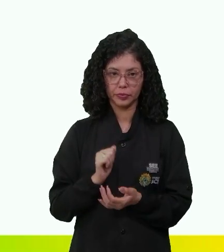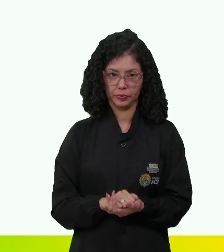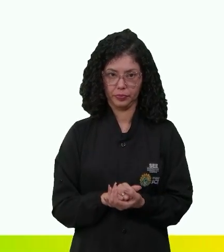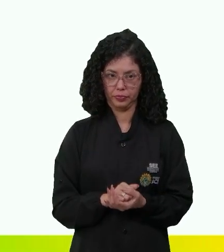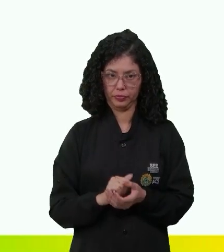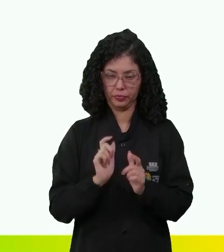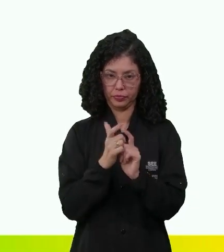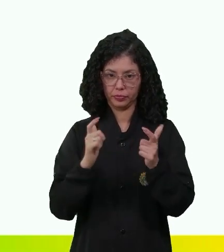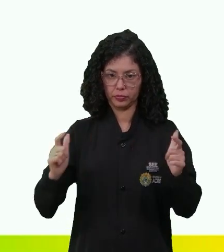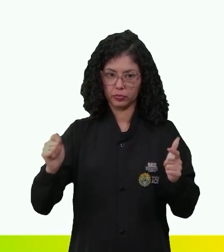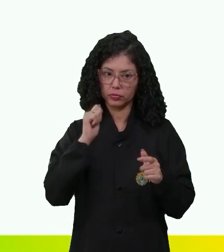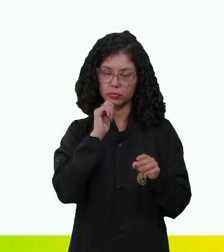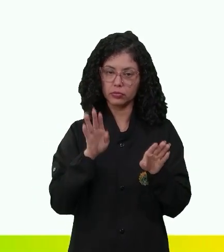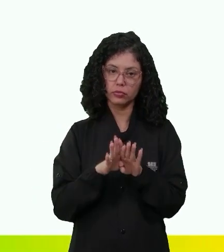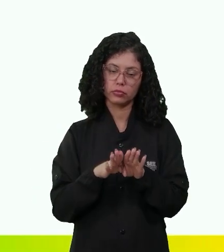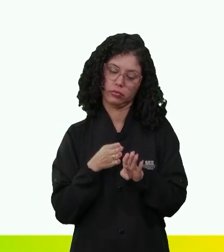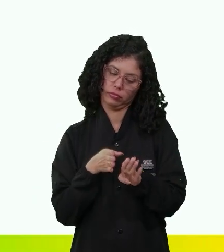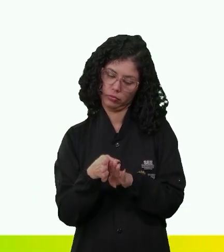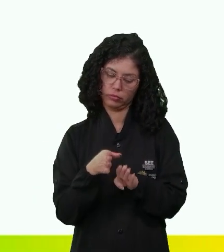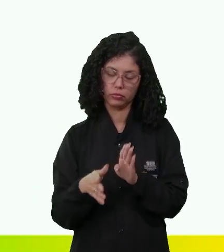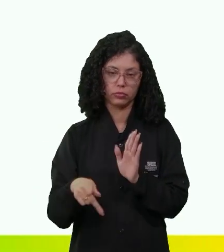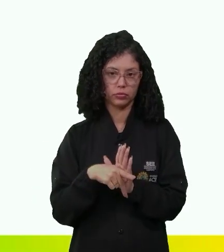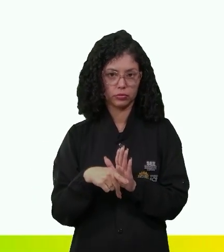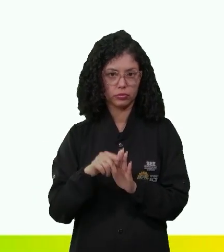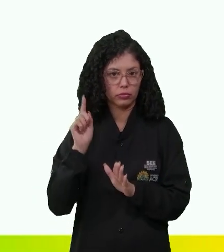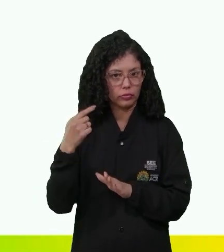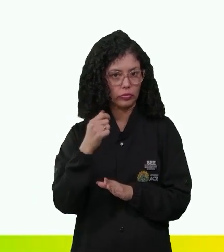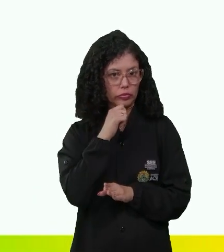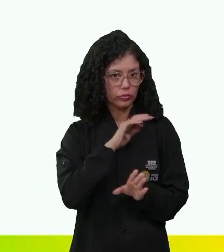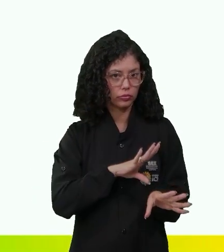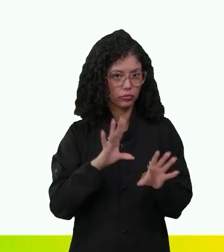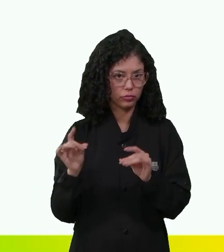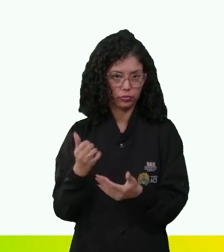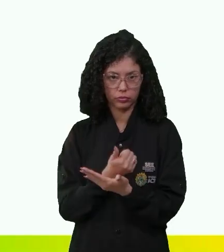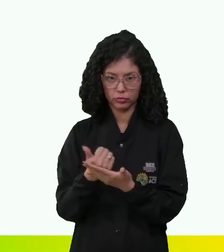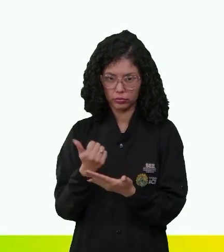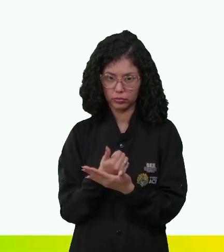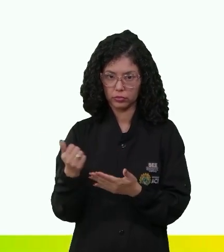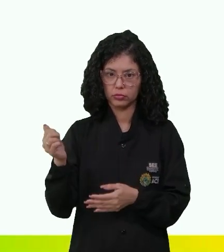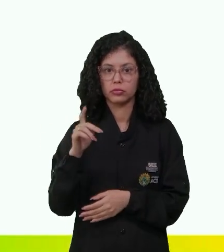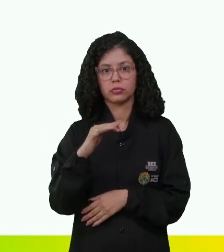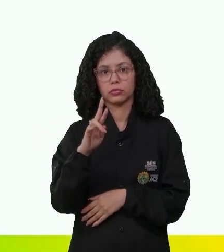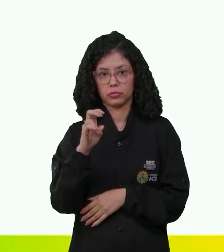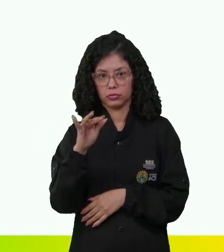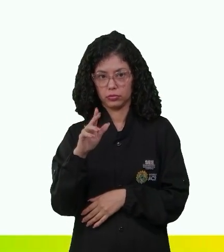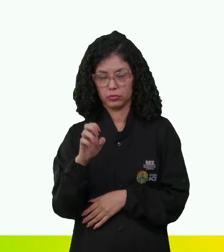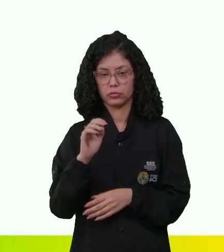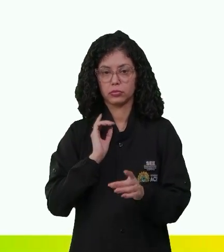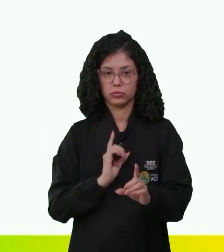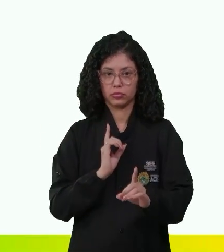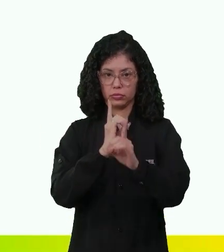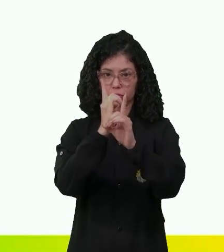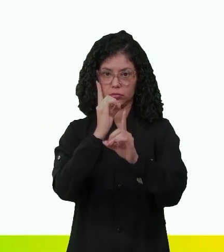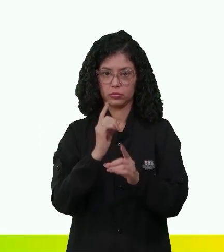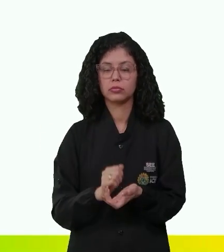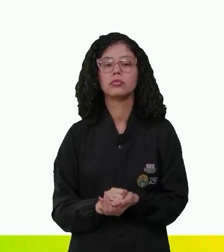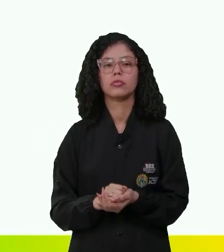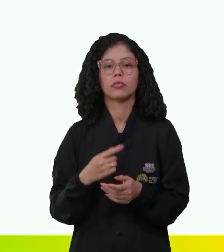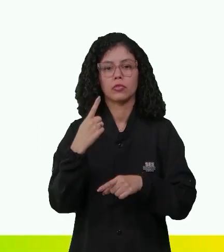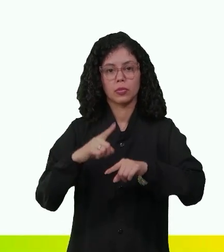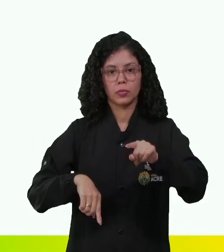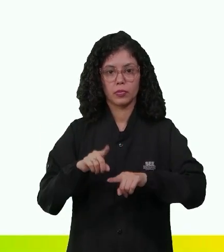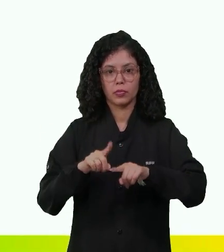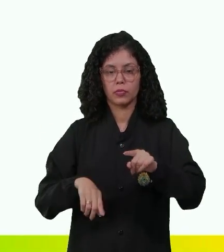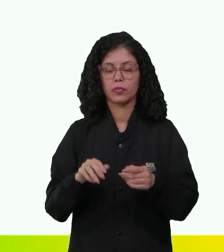A expansão territorial e a consolidação aconteceu através das ações de bandeirantes e a descoberta de minerais,